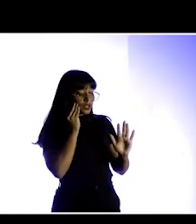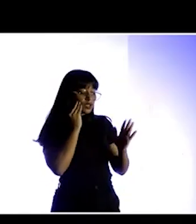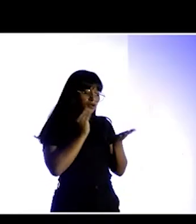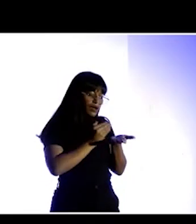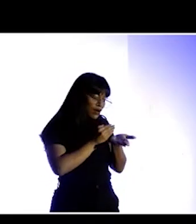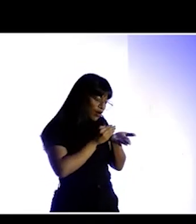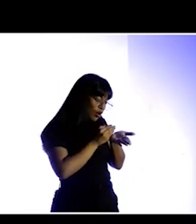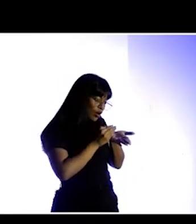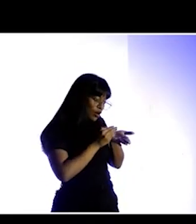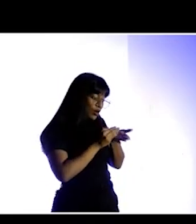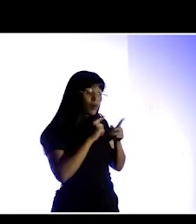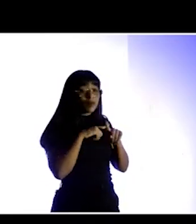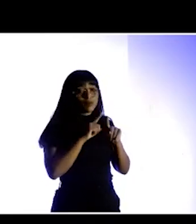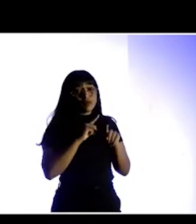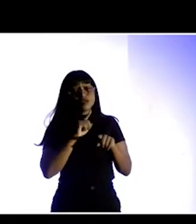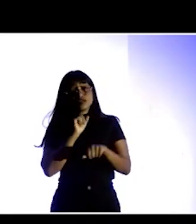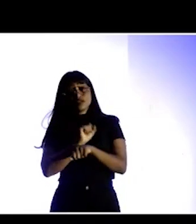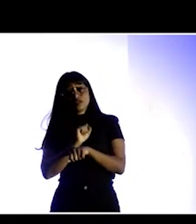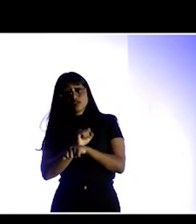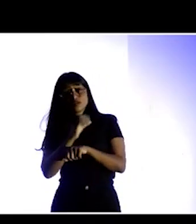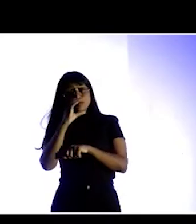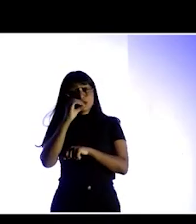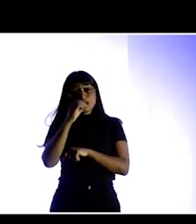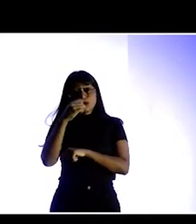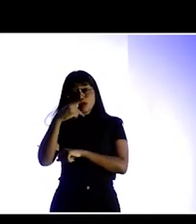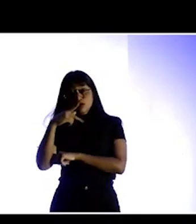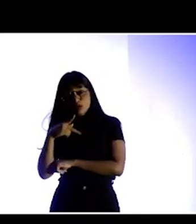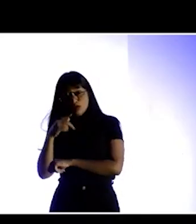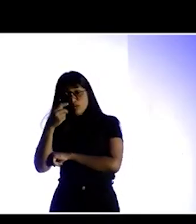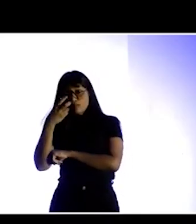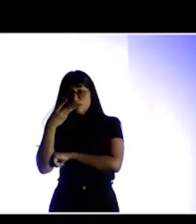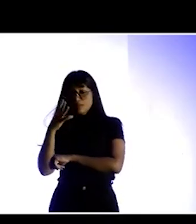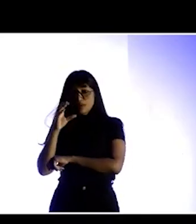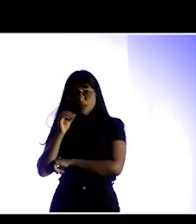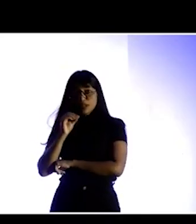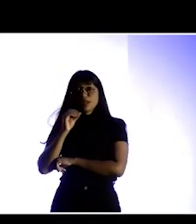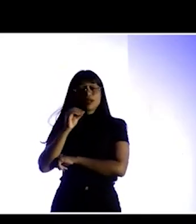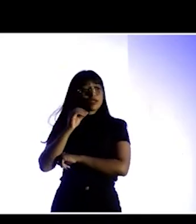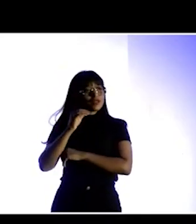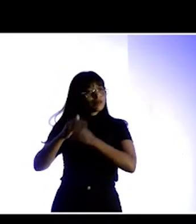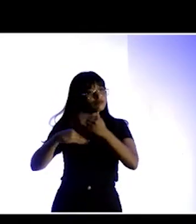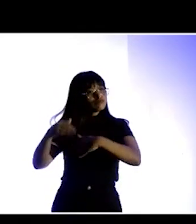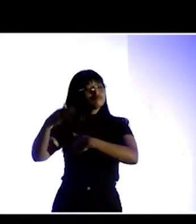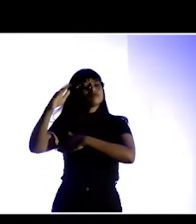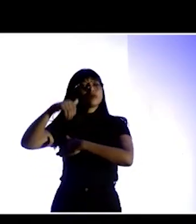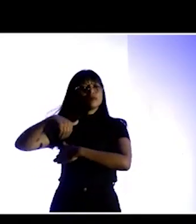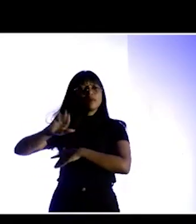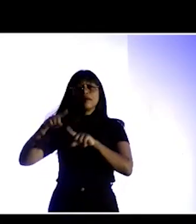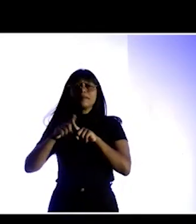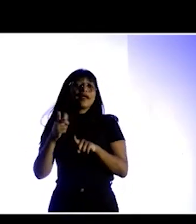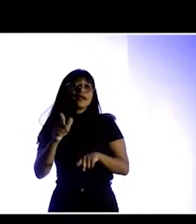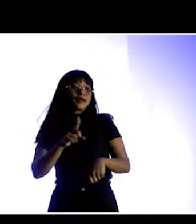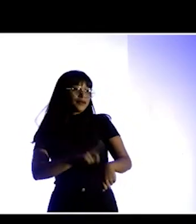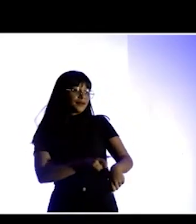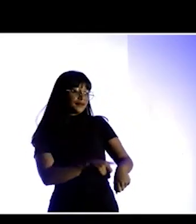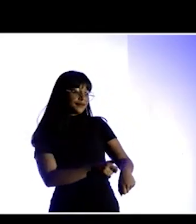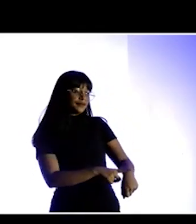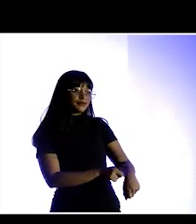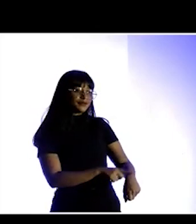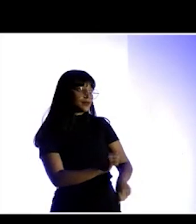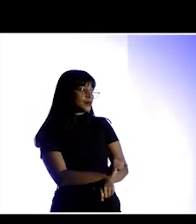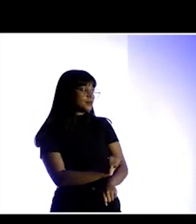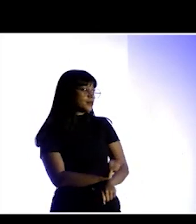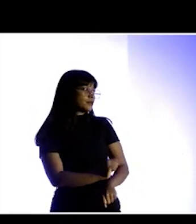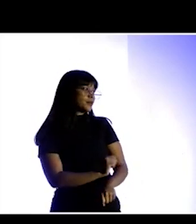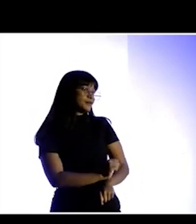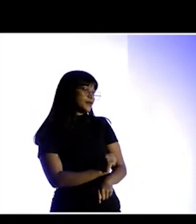que agora na COP30 a gente avance mais ainda, mas a gente não tem mais tempo para poder ficar esperando muito. Né? A